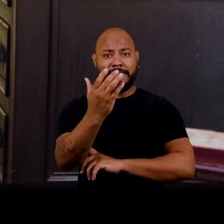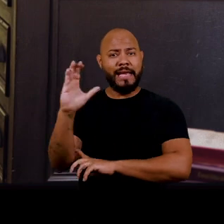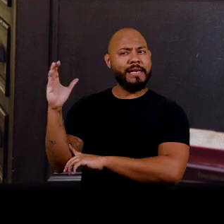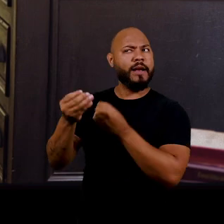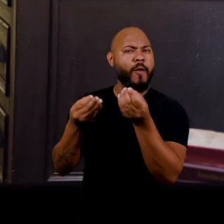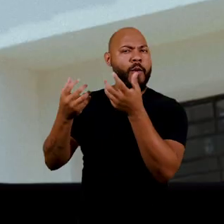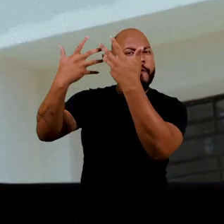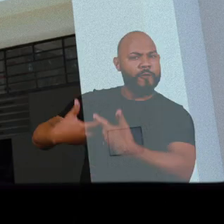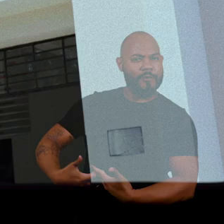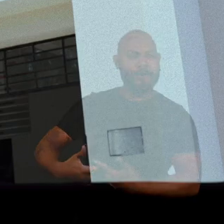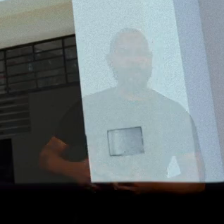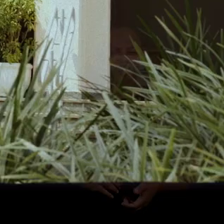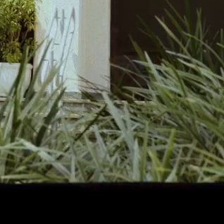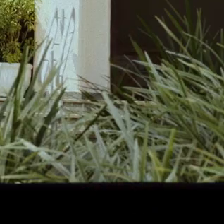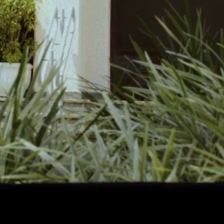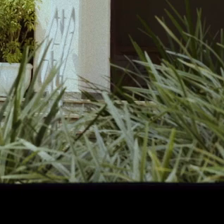funciona.